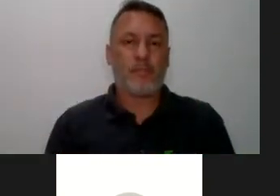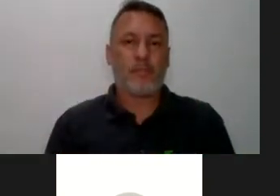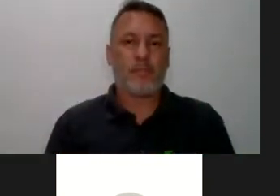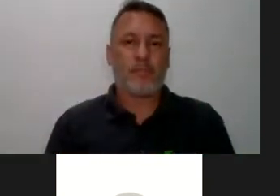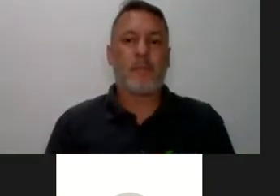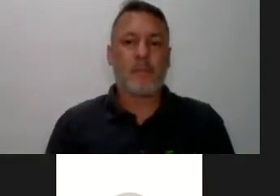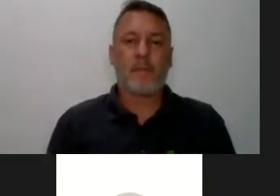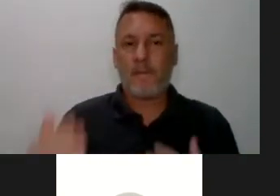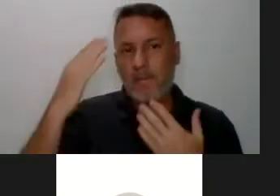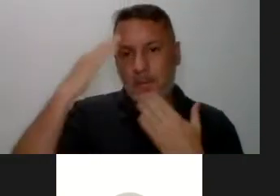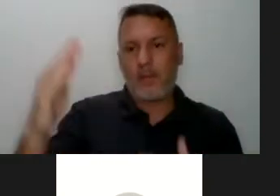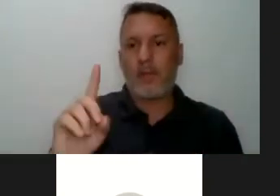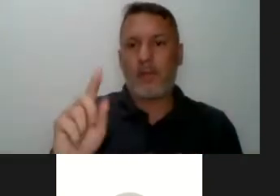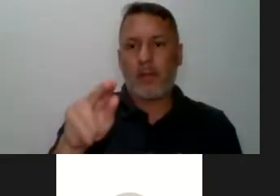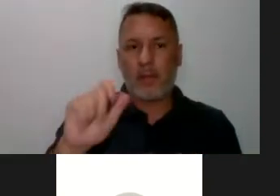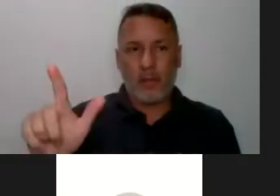Obrigado, Daniel.